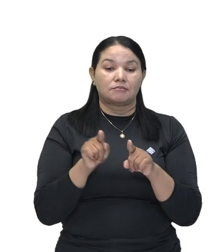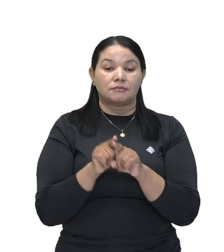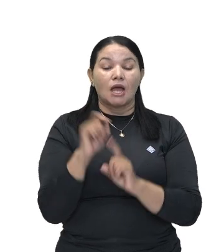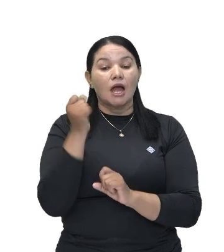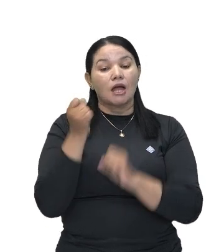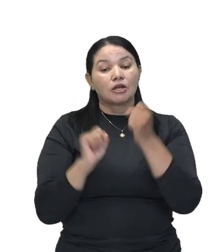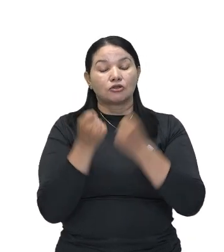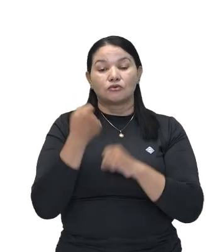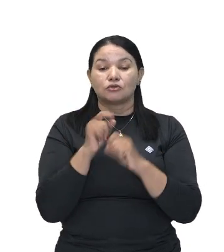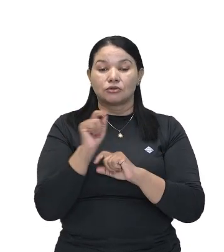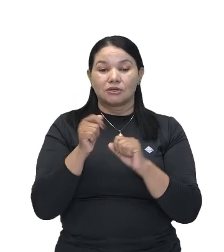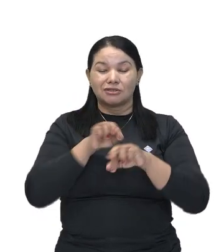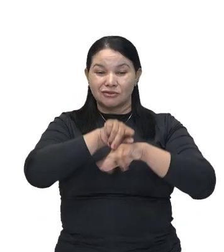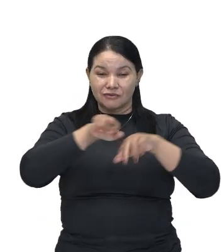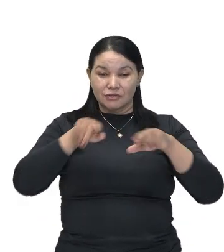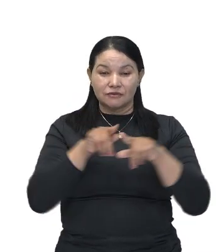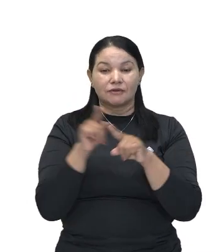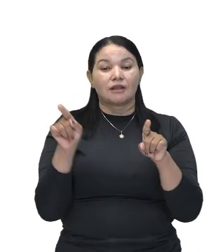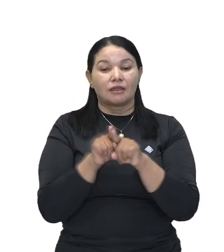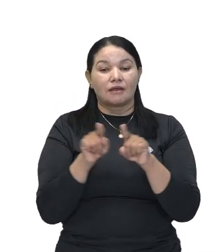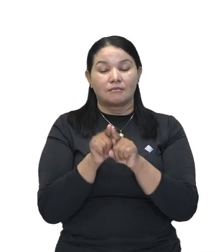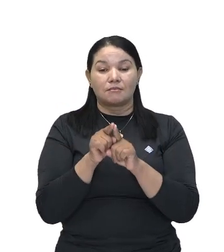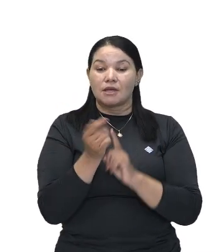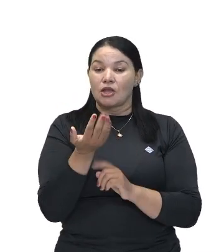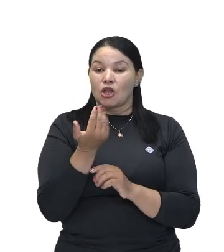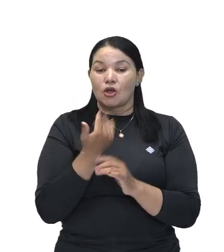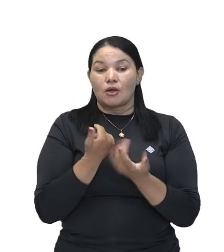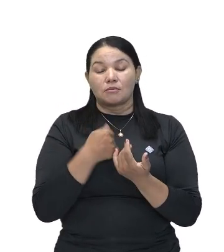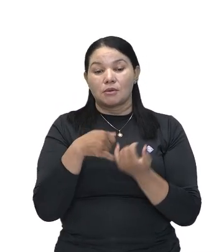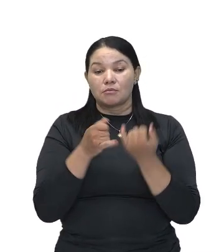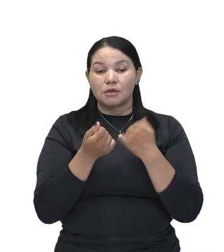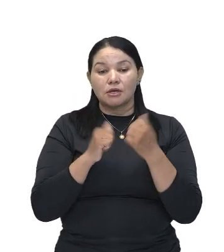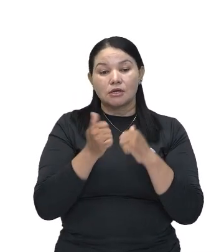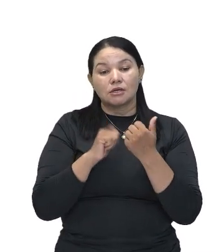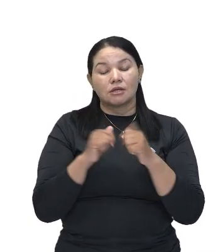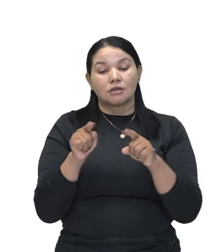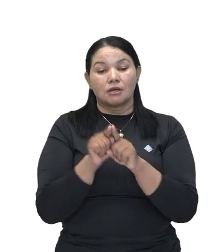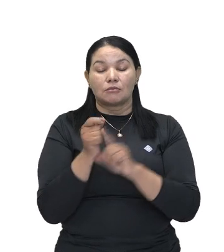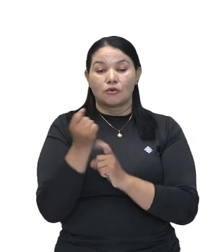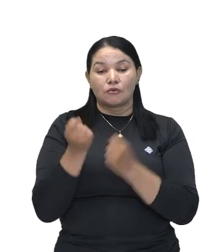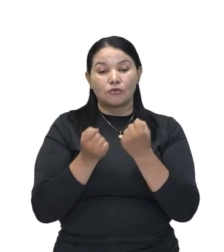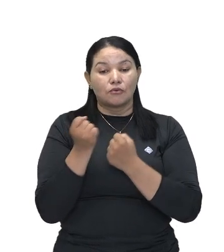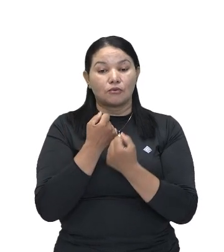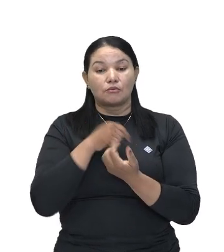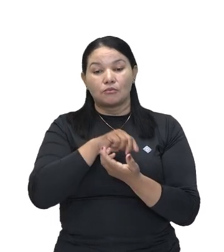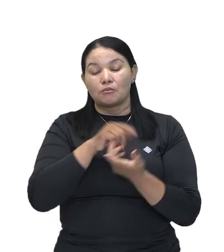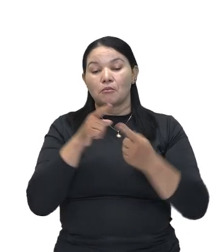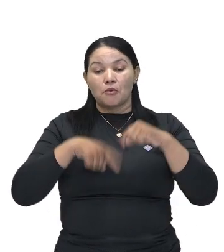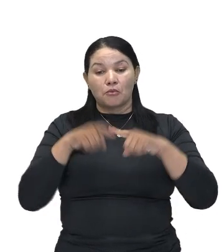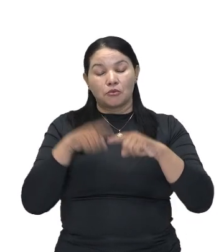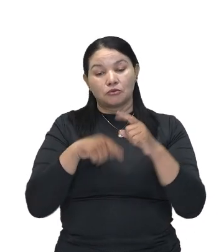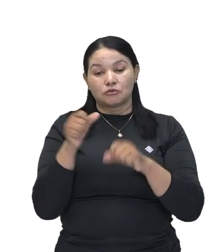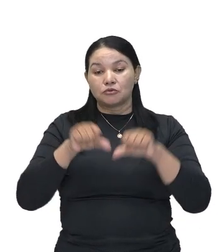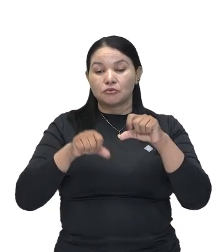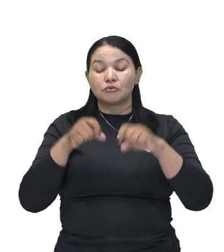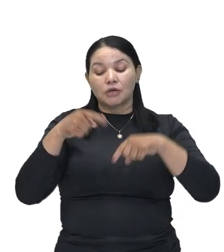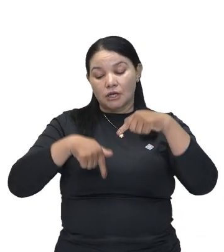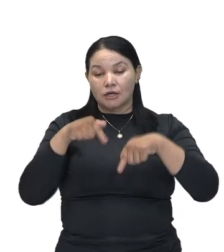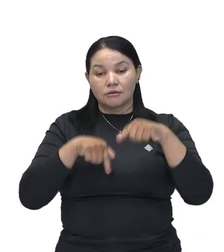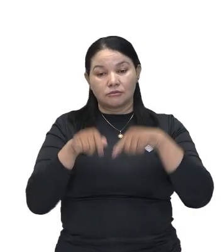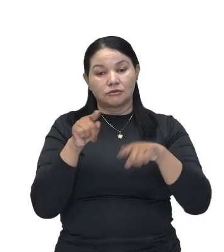ela é diversificada, nós temos indústrias de alimentos e bebidas, indústrias de automóveis, de produtos químicos,